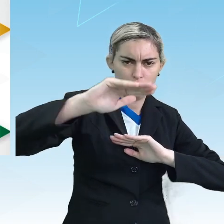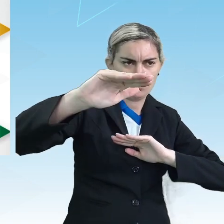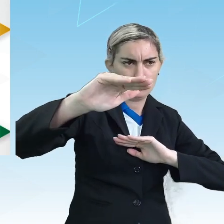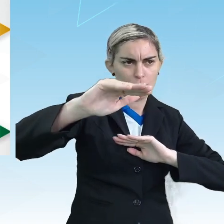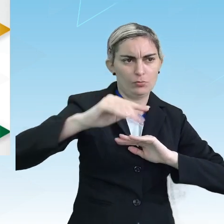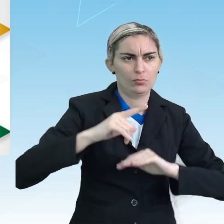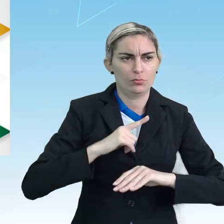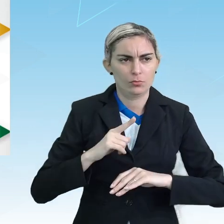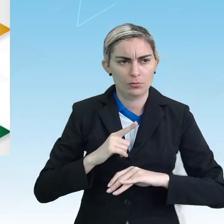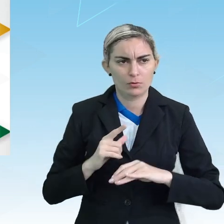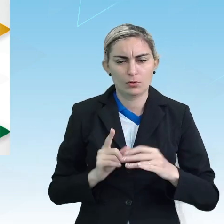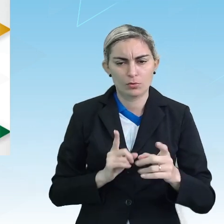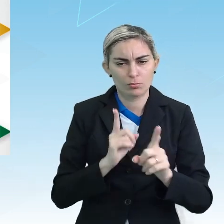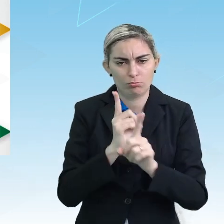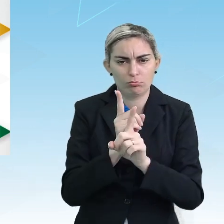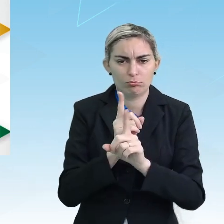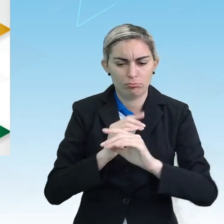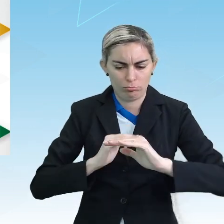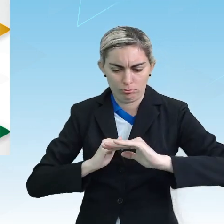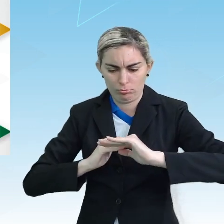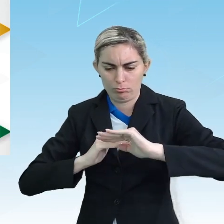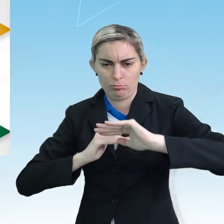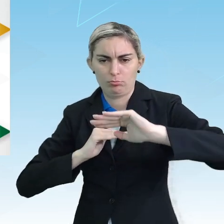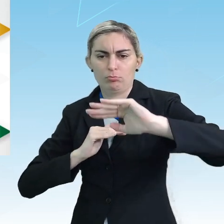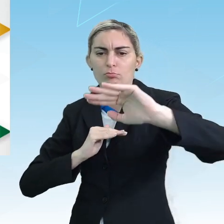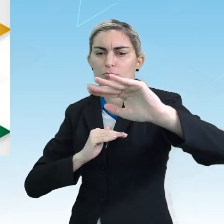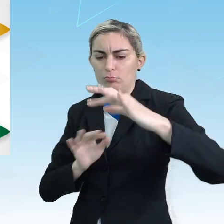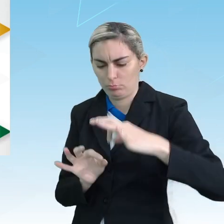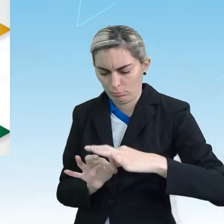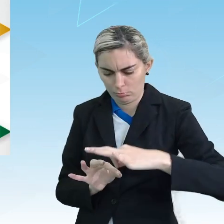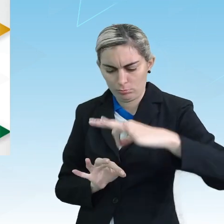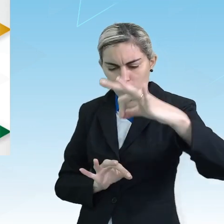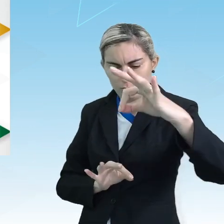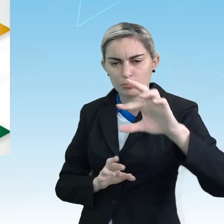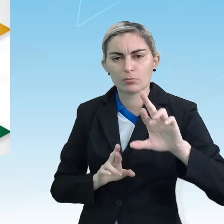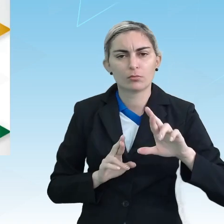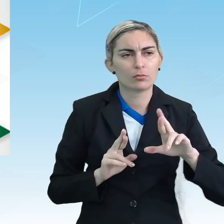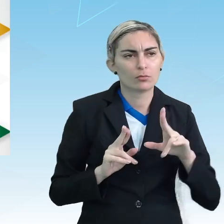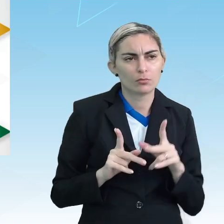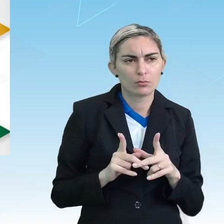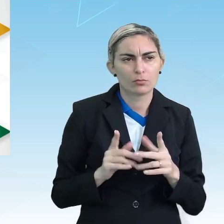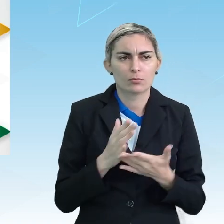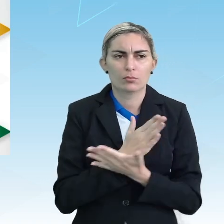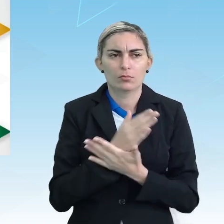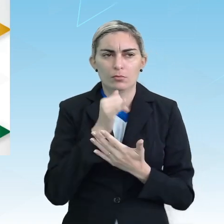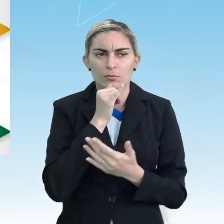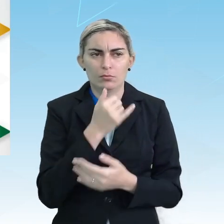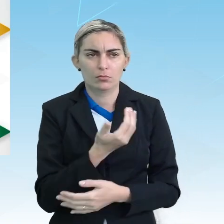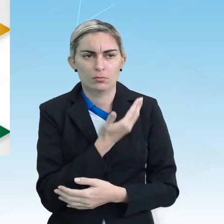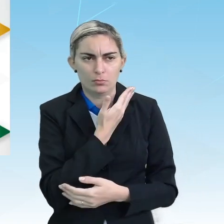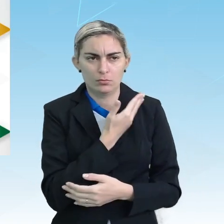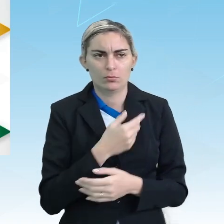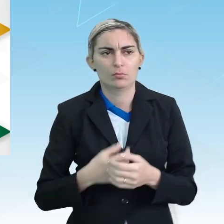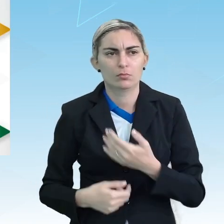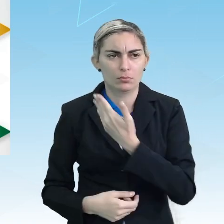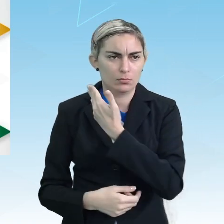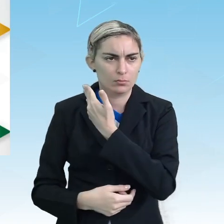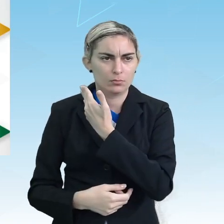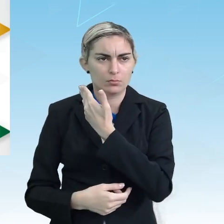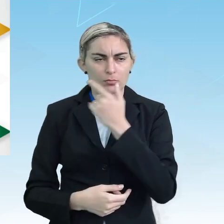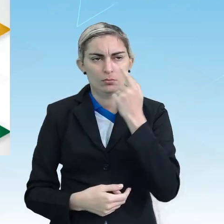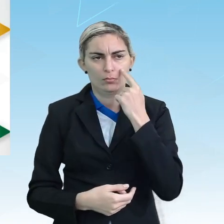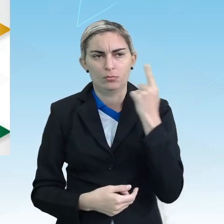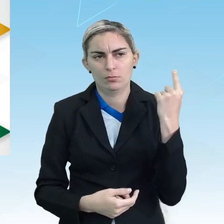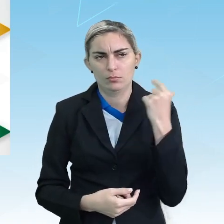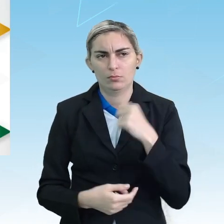fim encontram-se em alturas que são diferentes. Alguns exemplos de plano inclinado vão ser